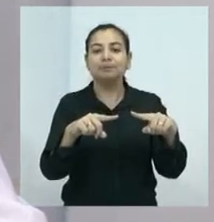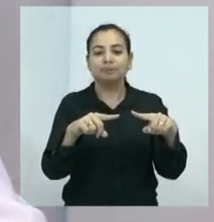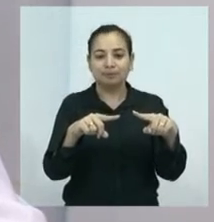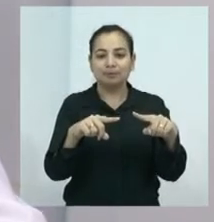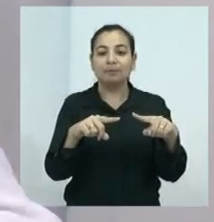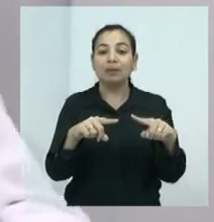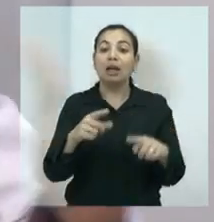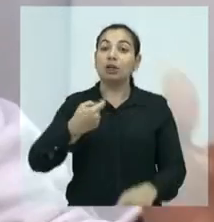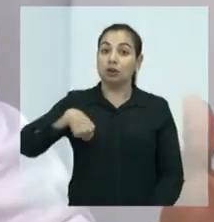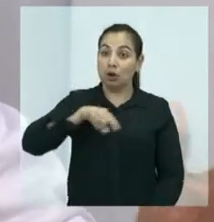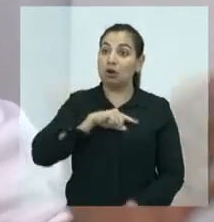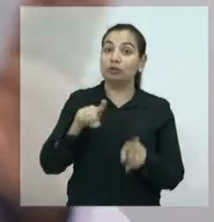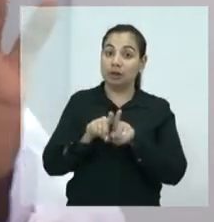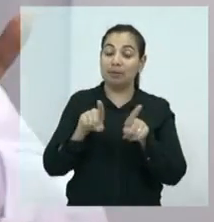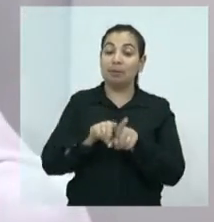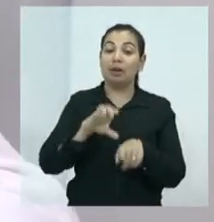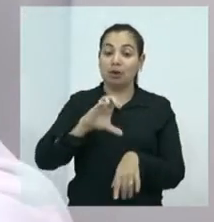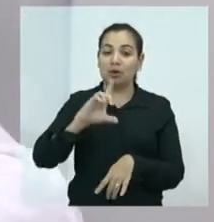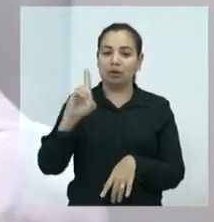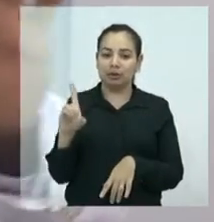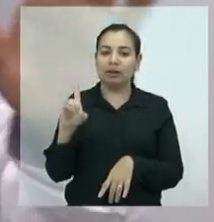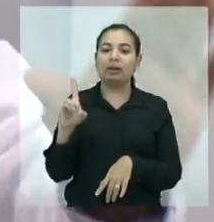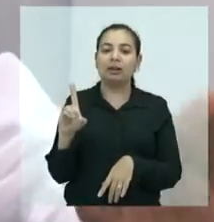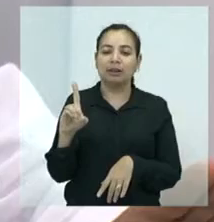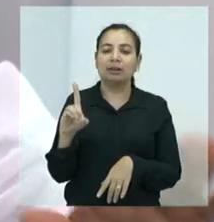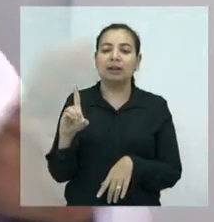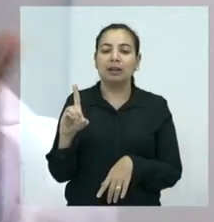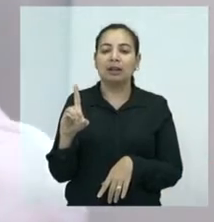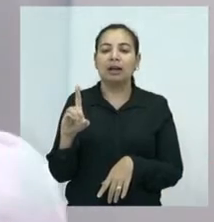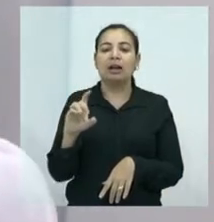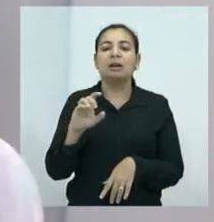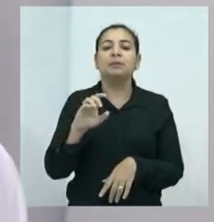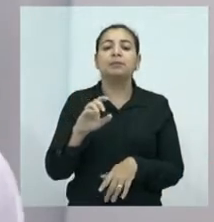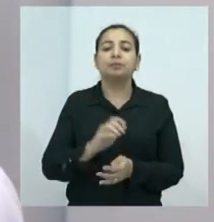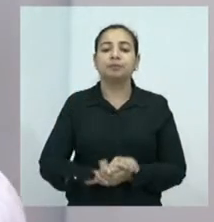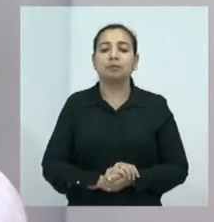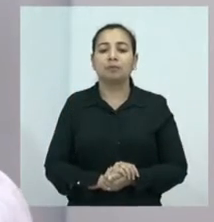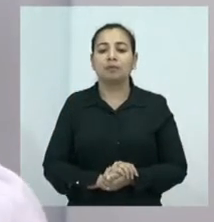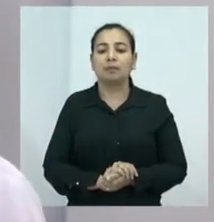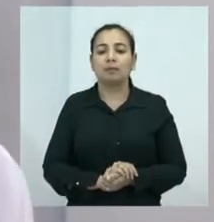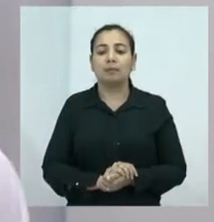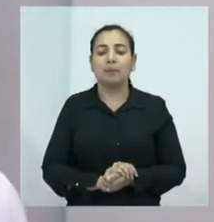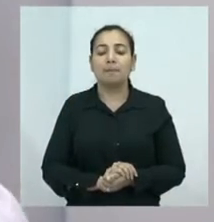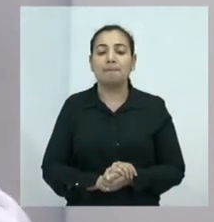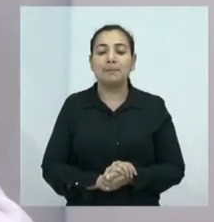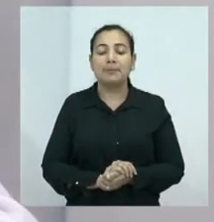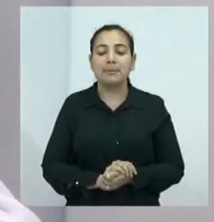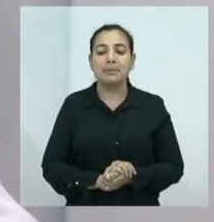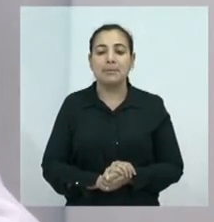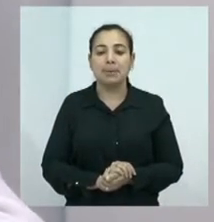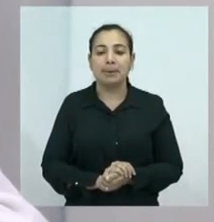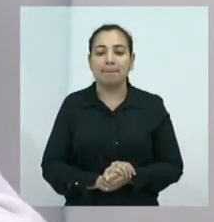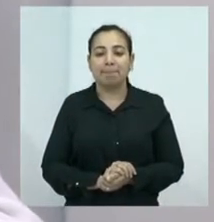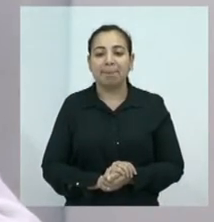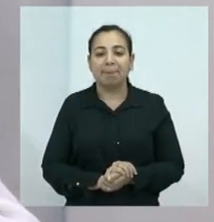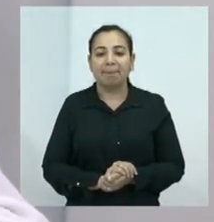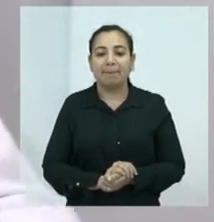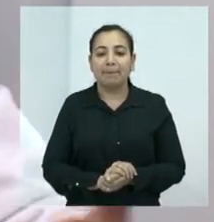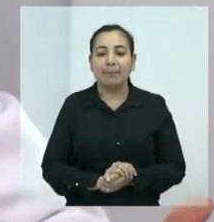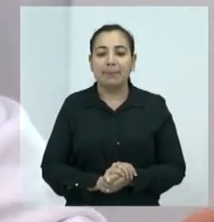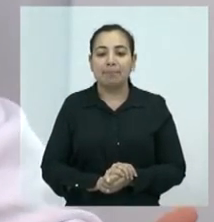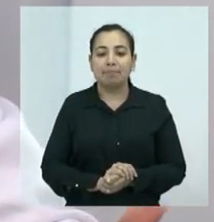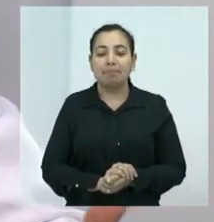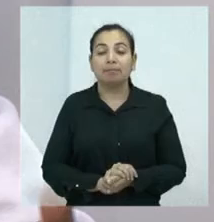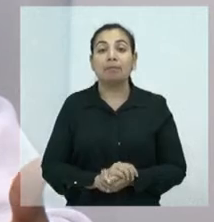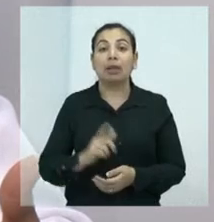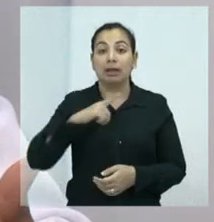também nós recebemos também casos que aconteceram. Não vou nem falar dos casos de casas, mas eu vou só falar um caso que foi mais evidente, que foi mais falado, que são os